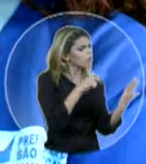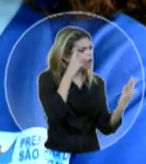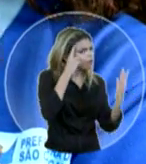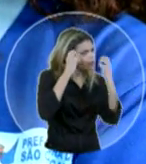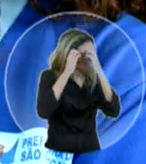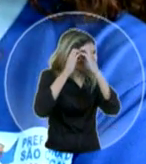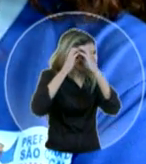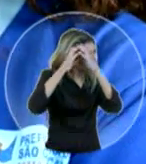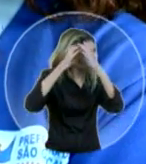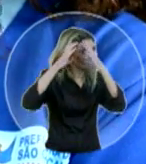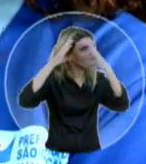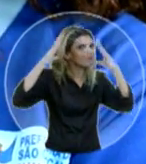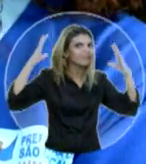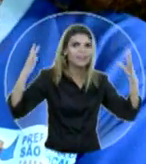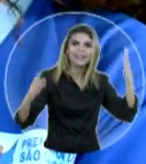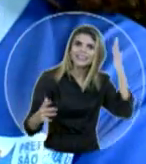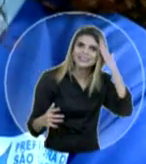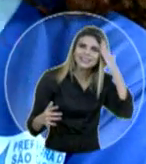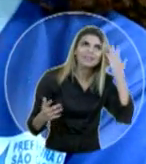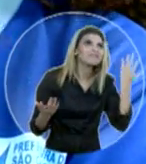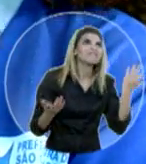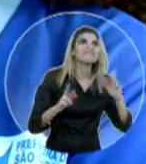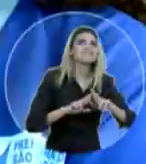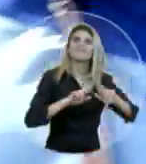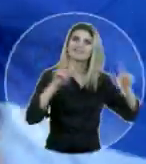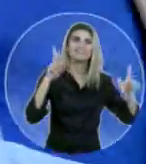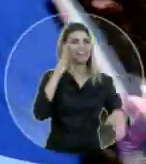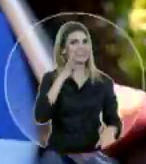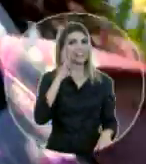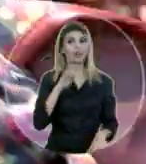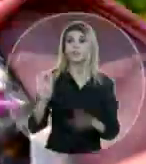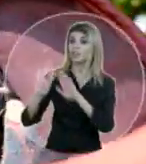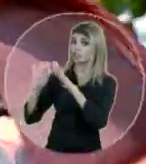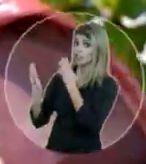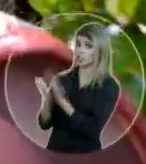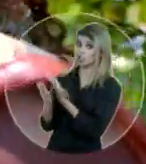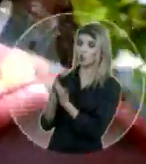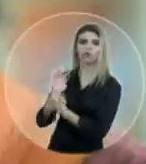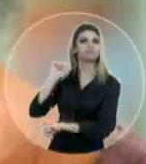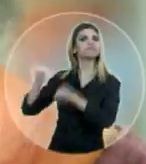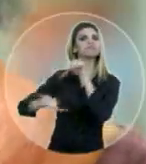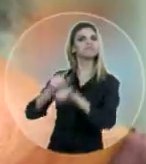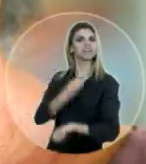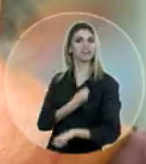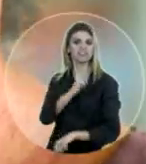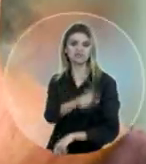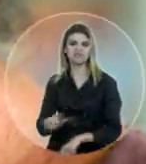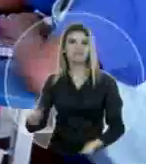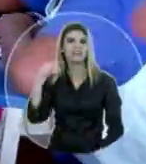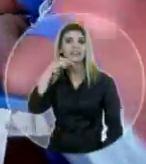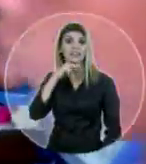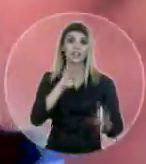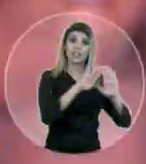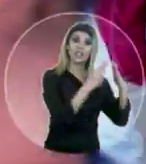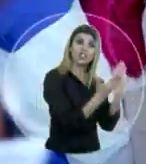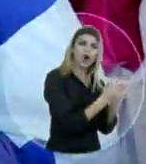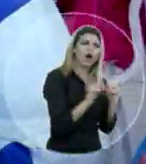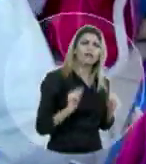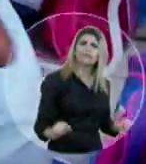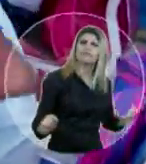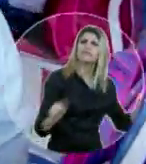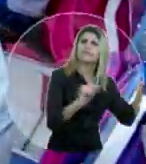novo mundo, entendeu? Mágico, assim, mais legal. Essa escola já está mudando a vida dos meus netos.